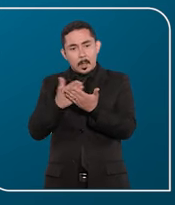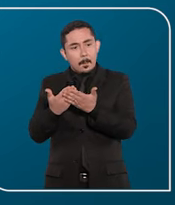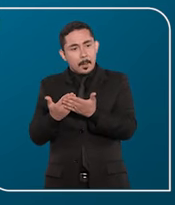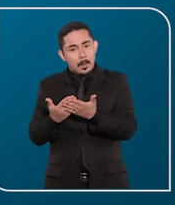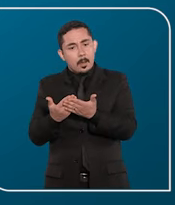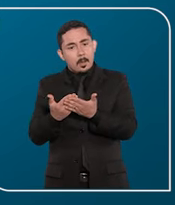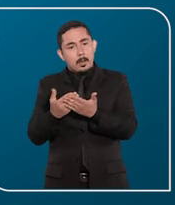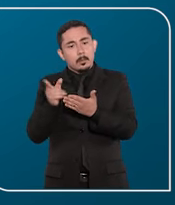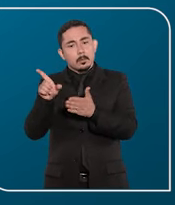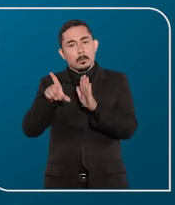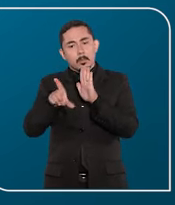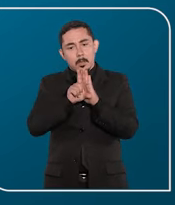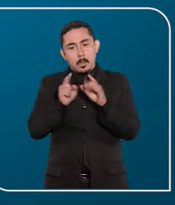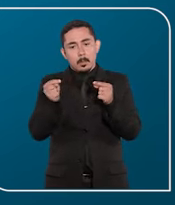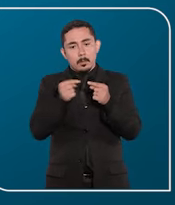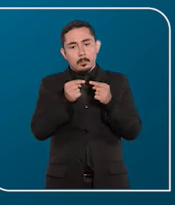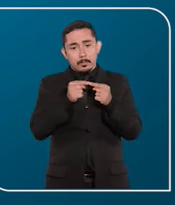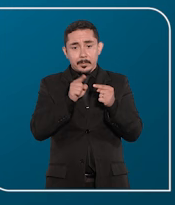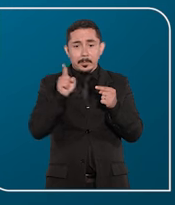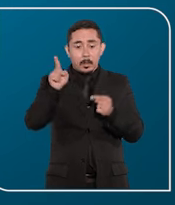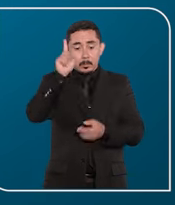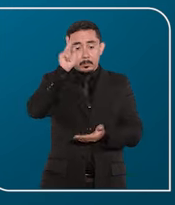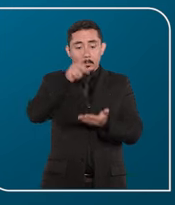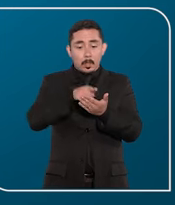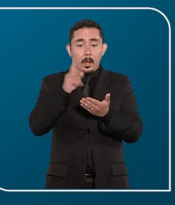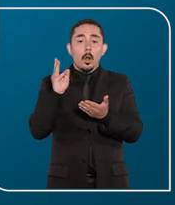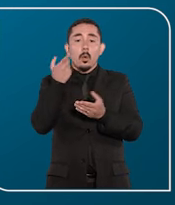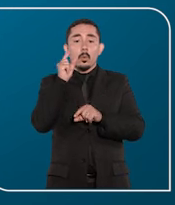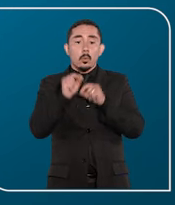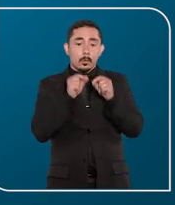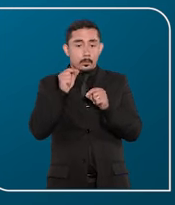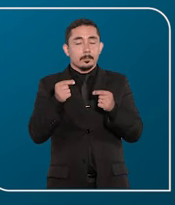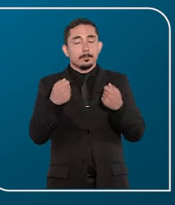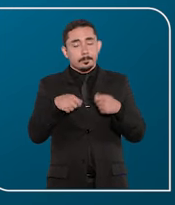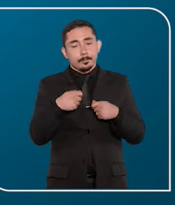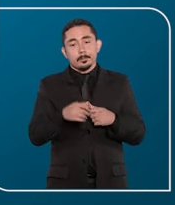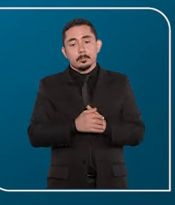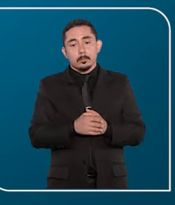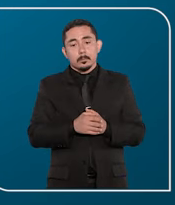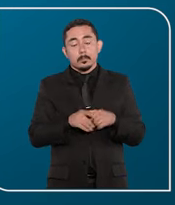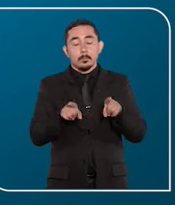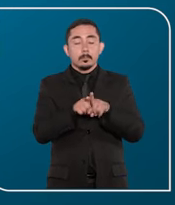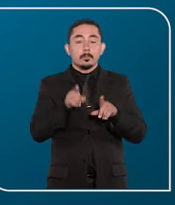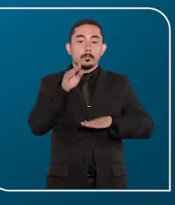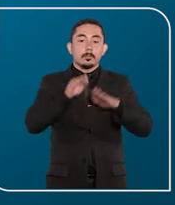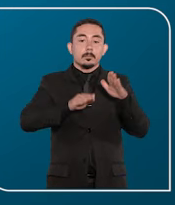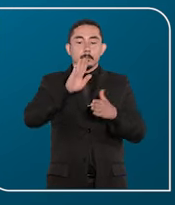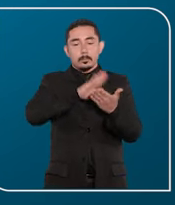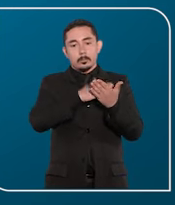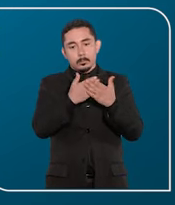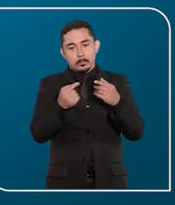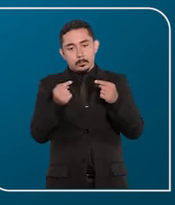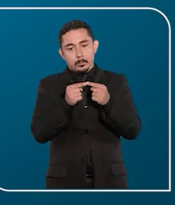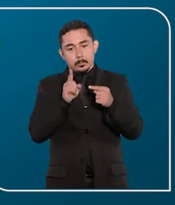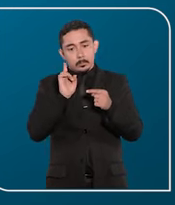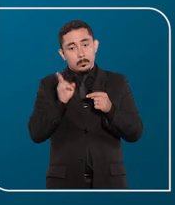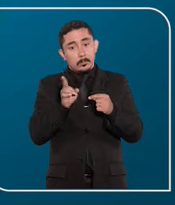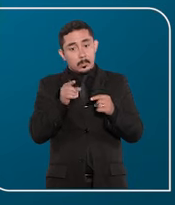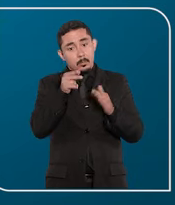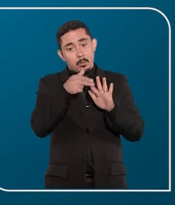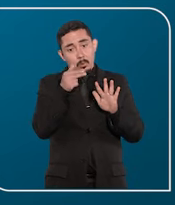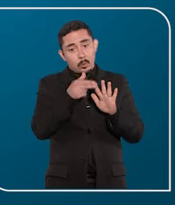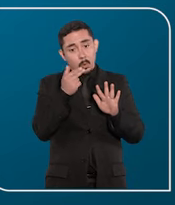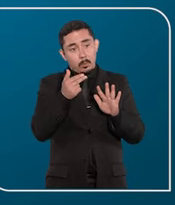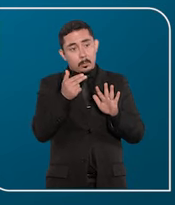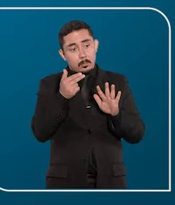no sentido de aplicar ao caso concreto. E muitas vezes a interpretação do Guilherme é uma, de uma norma, e a minha